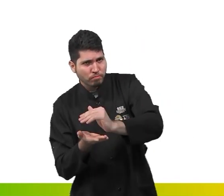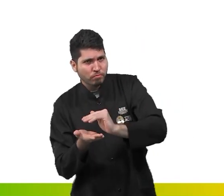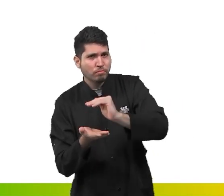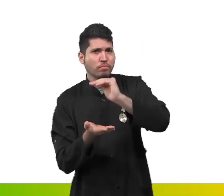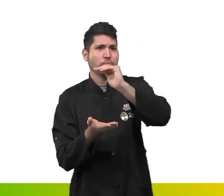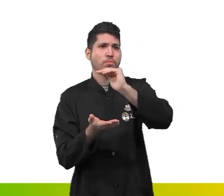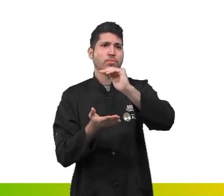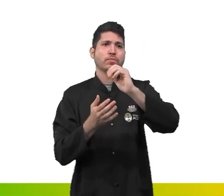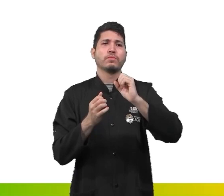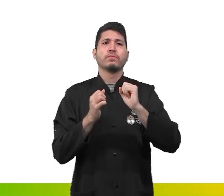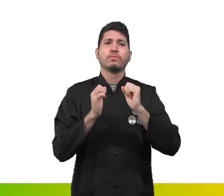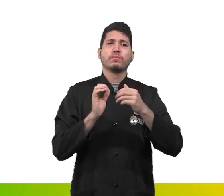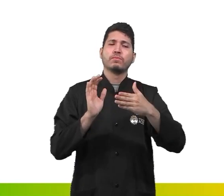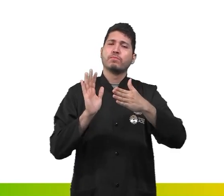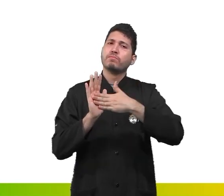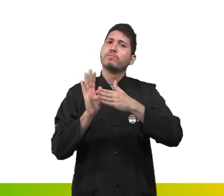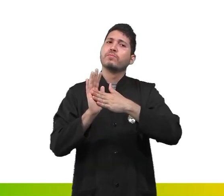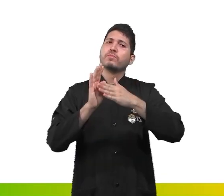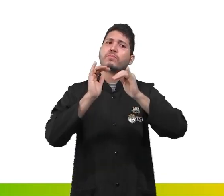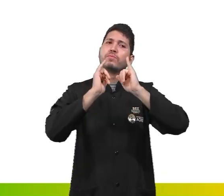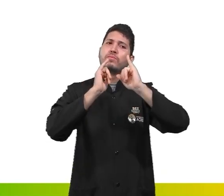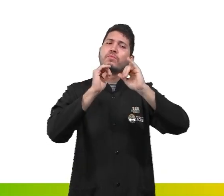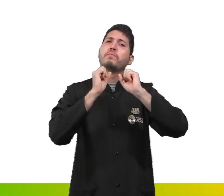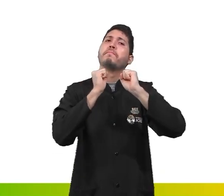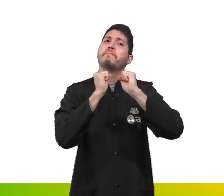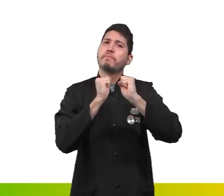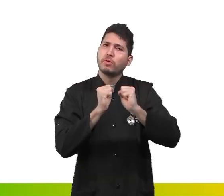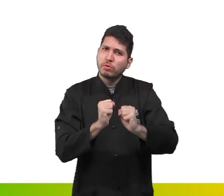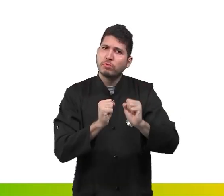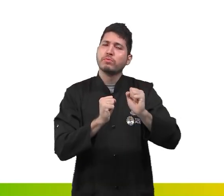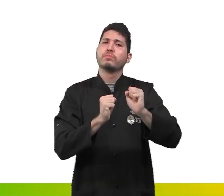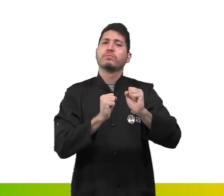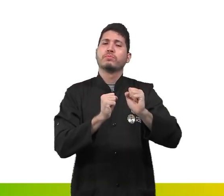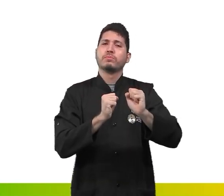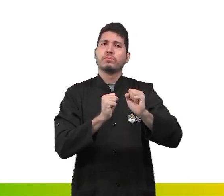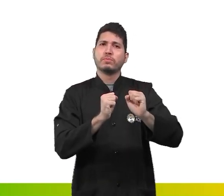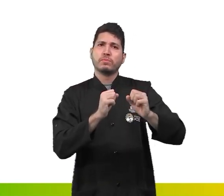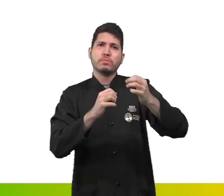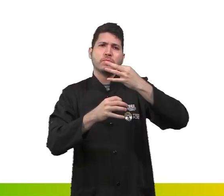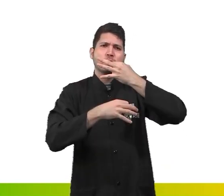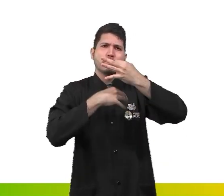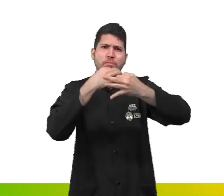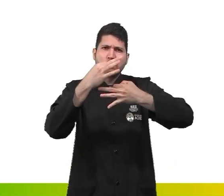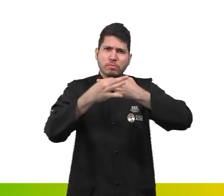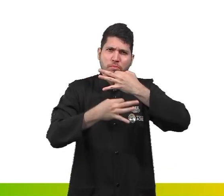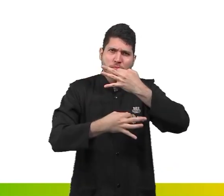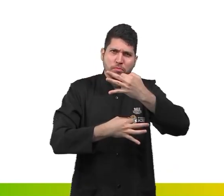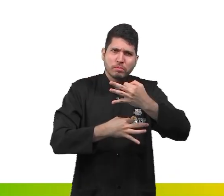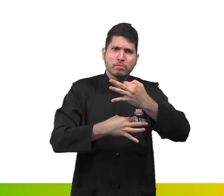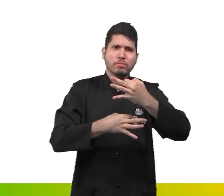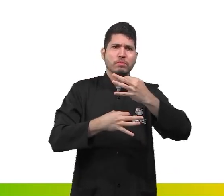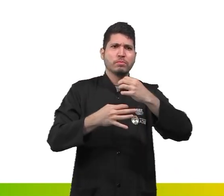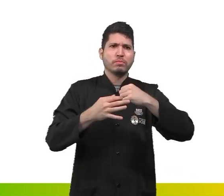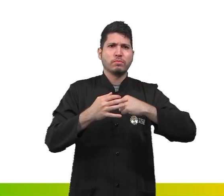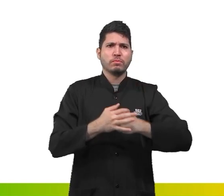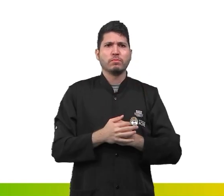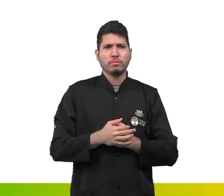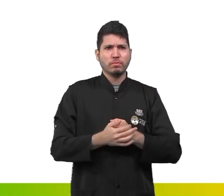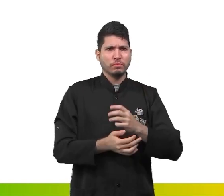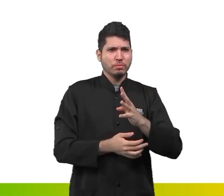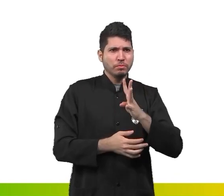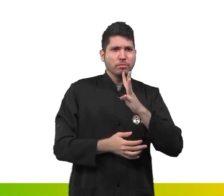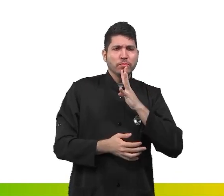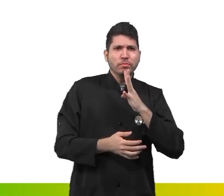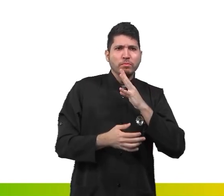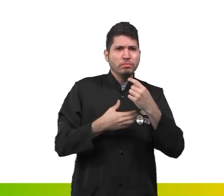puede incluir opiniones, no quer dizer que inclui, personal del autor. Por este motivo, tiene que elaborarse con ciertos criterios